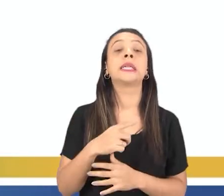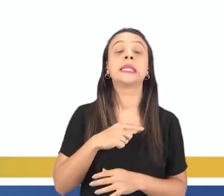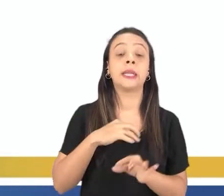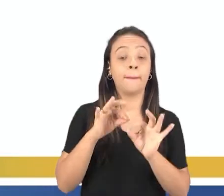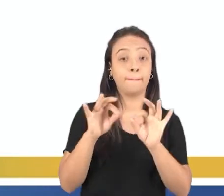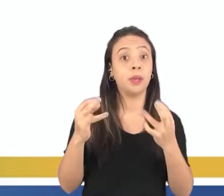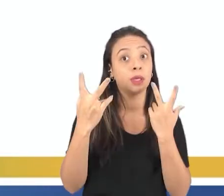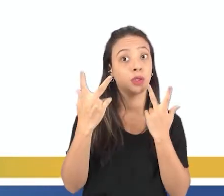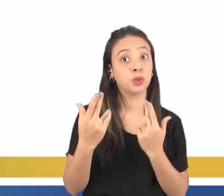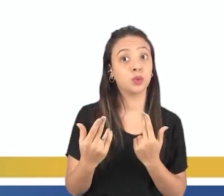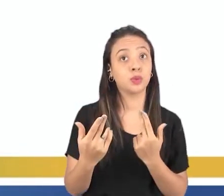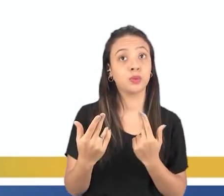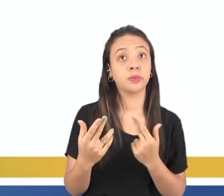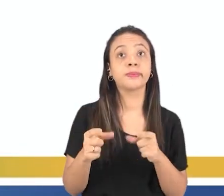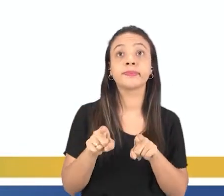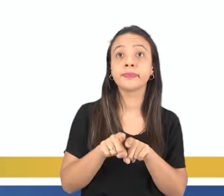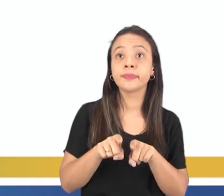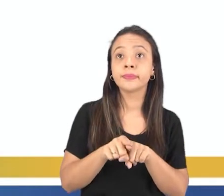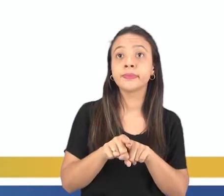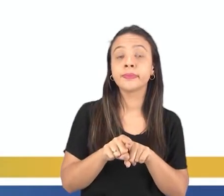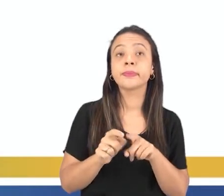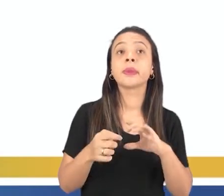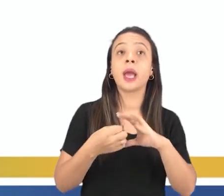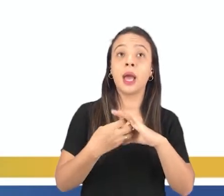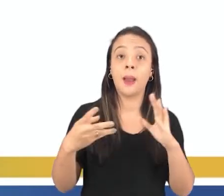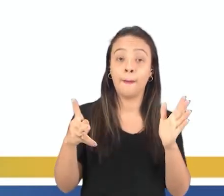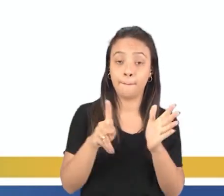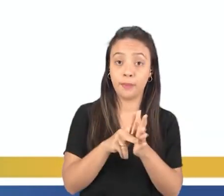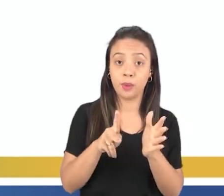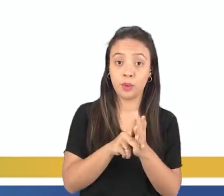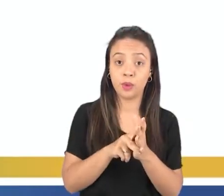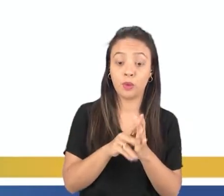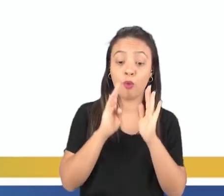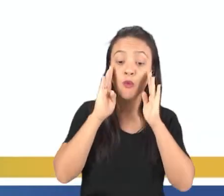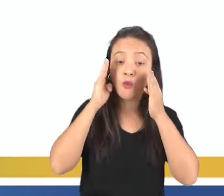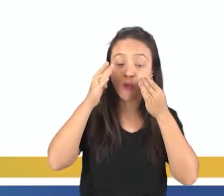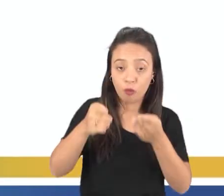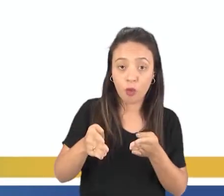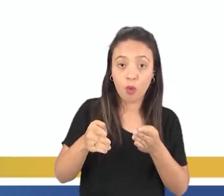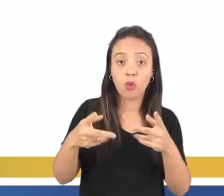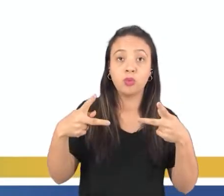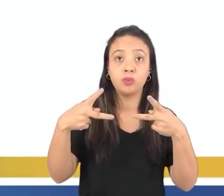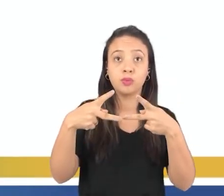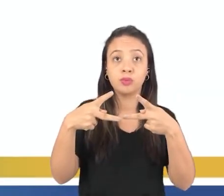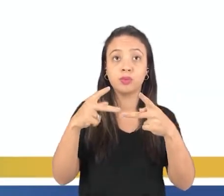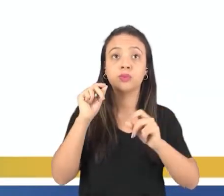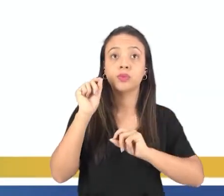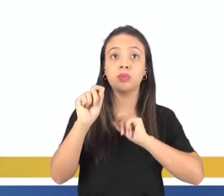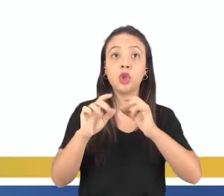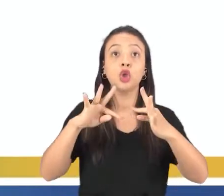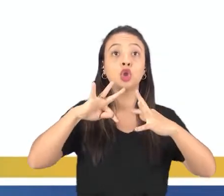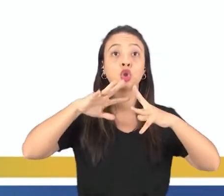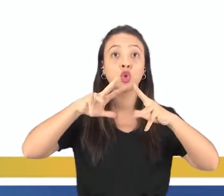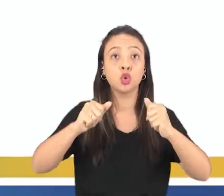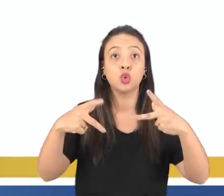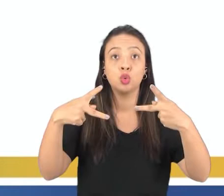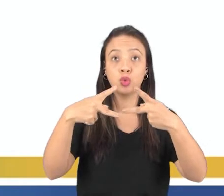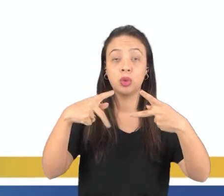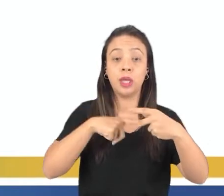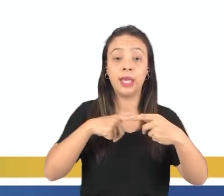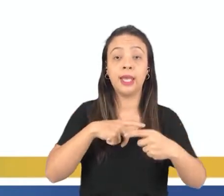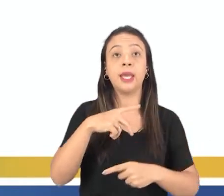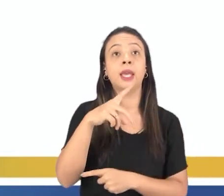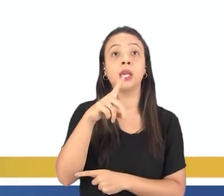medidas iguais. Além disso, a propriedade que se refere unicamente a losangos é a seguinte: todo losango